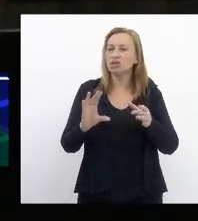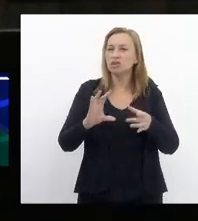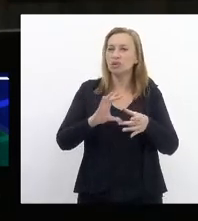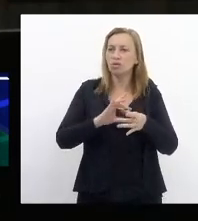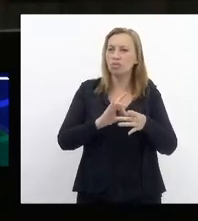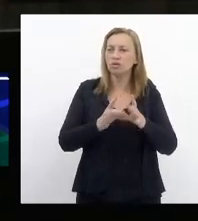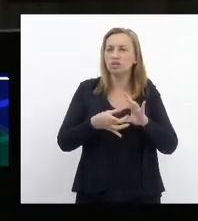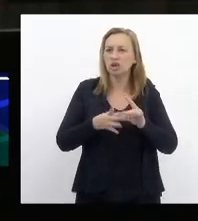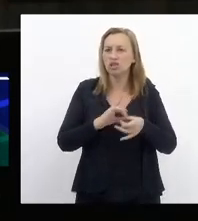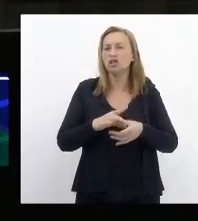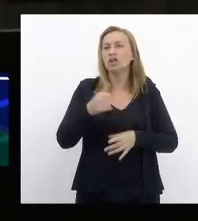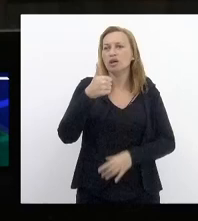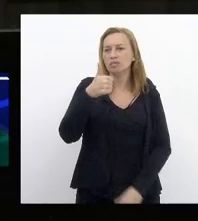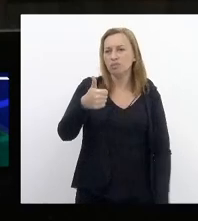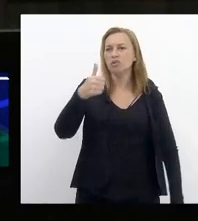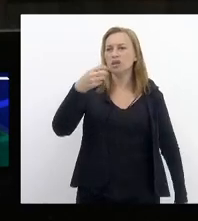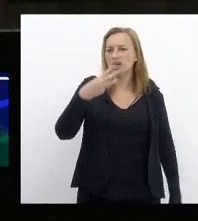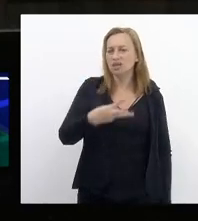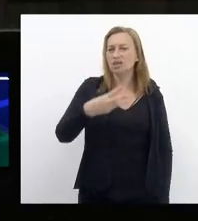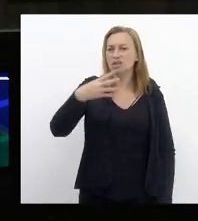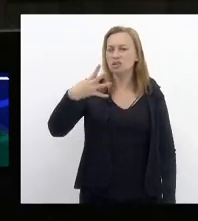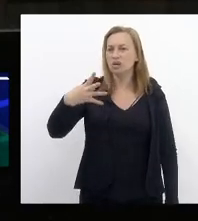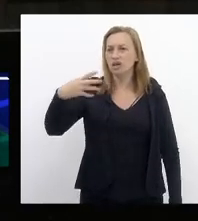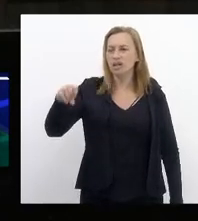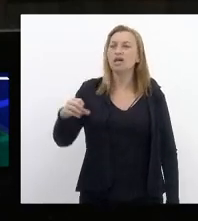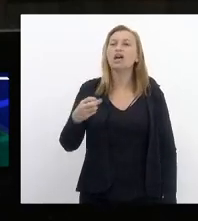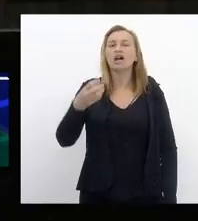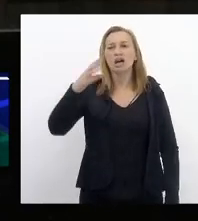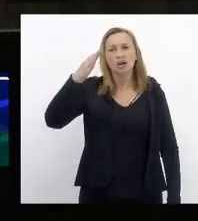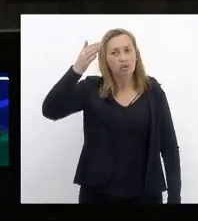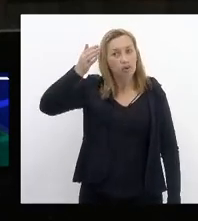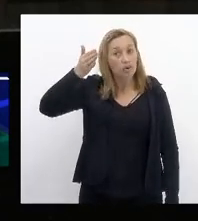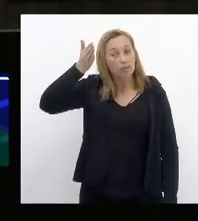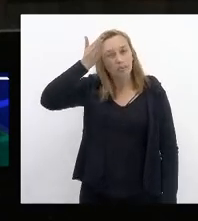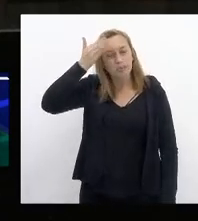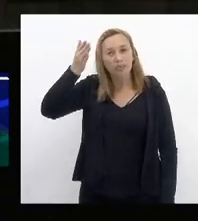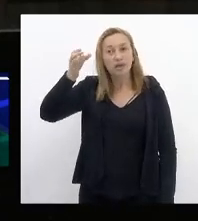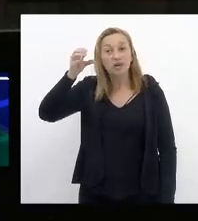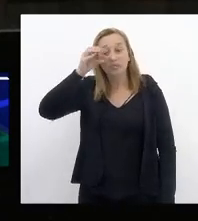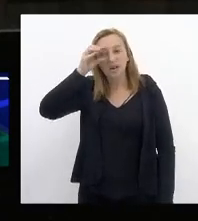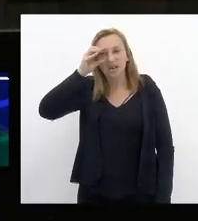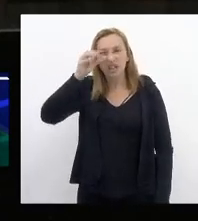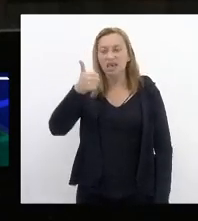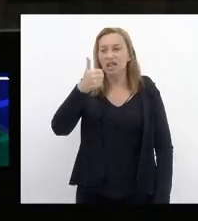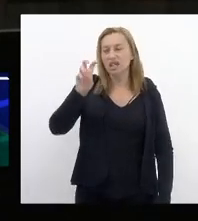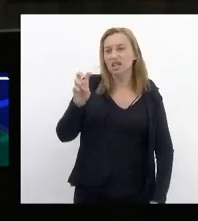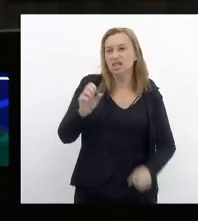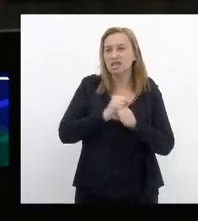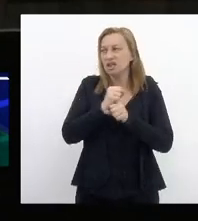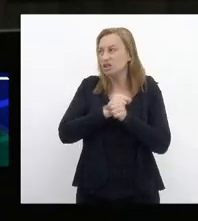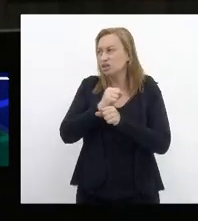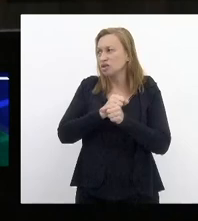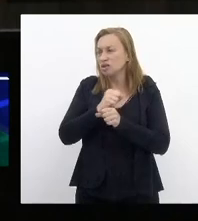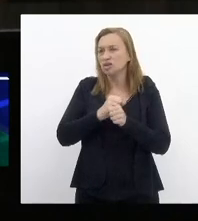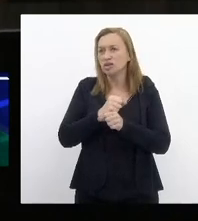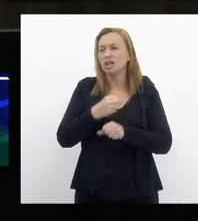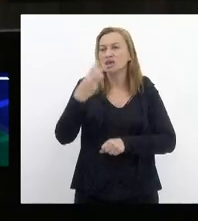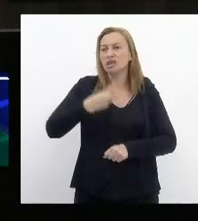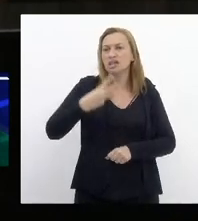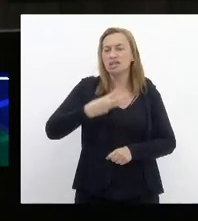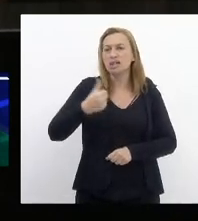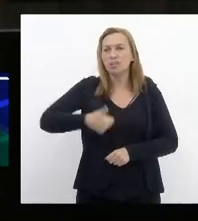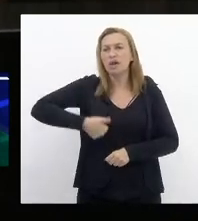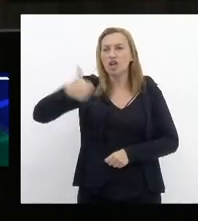Lei 11.340, a Lei Maria da Penha, que já vai fazer 15 anos, que é entendida como a terceira melhor